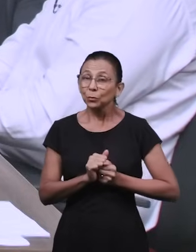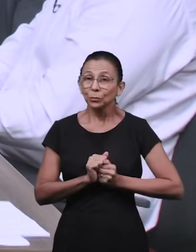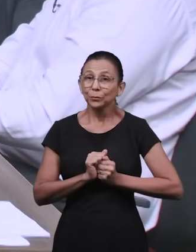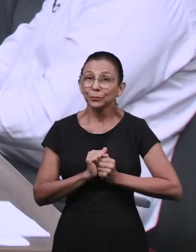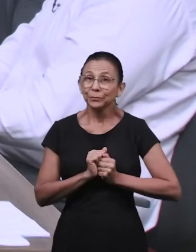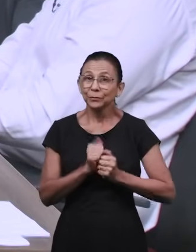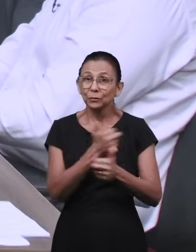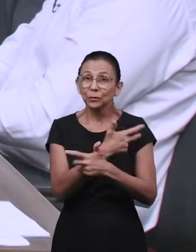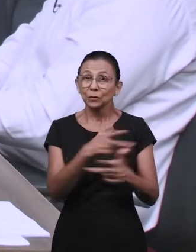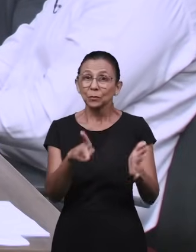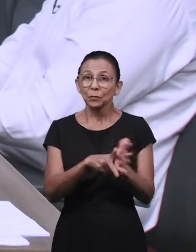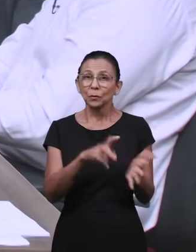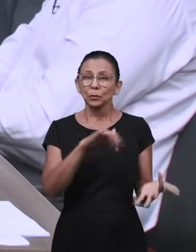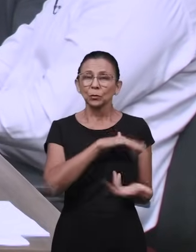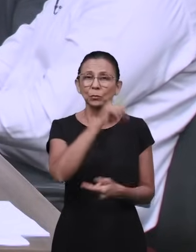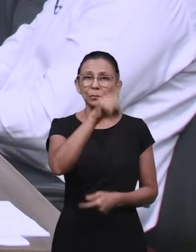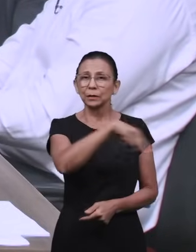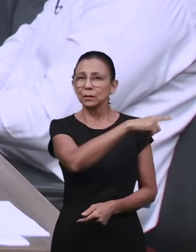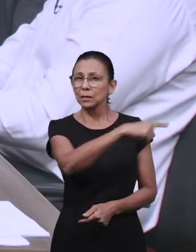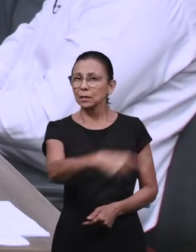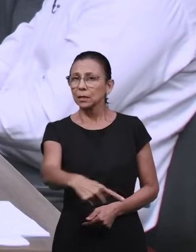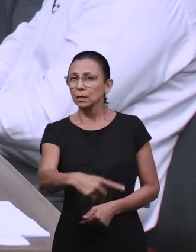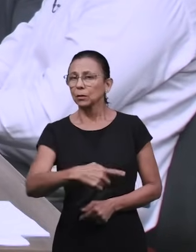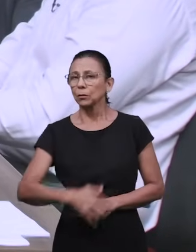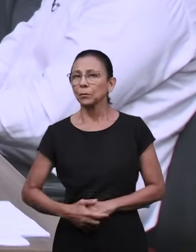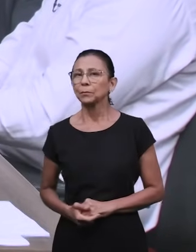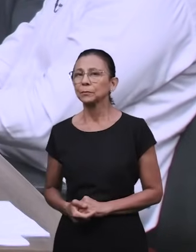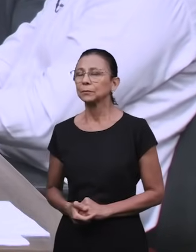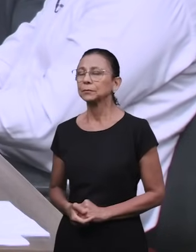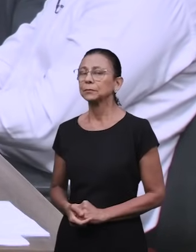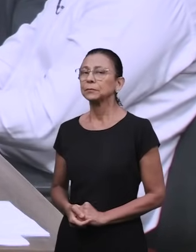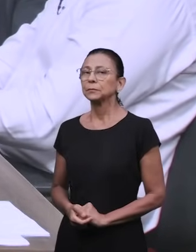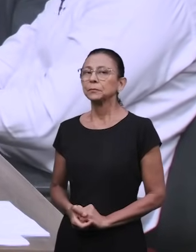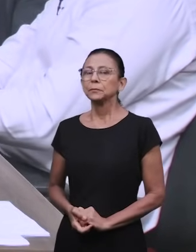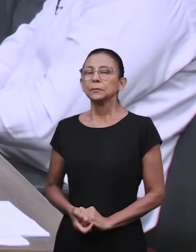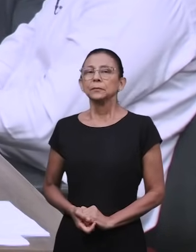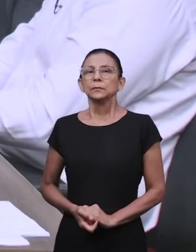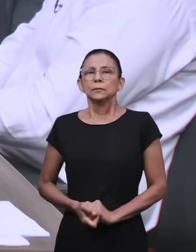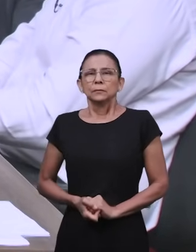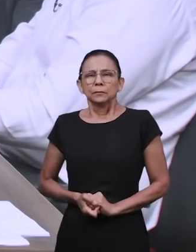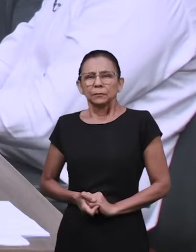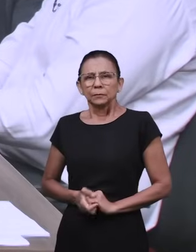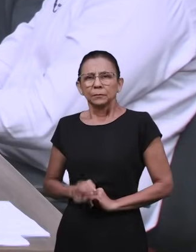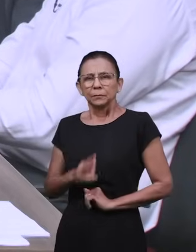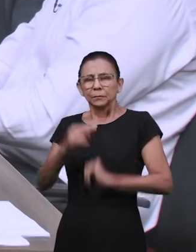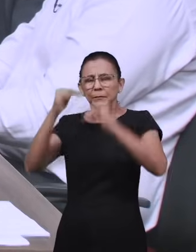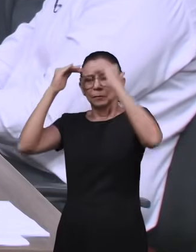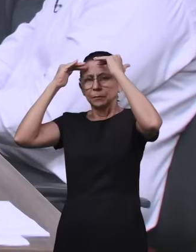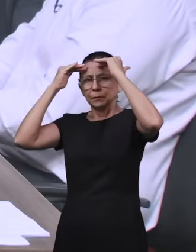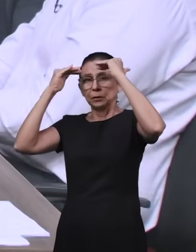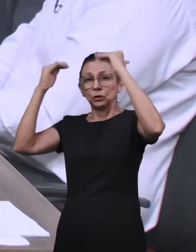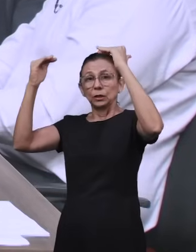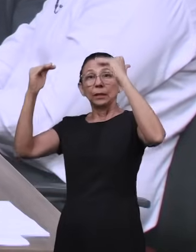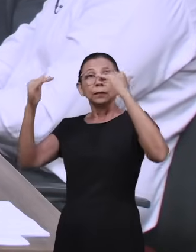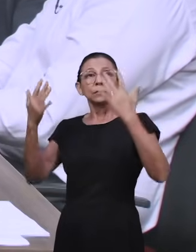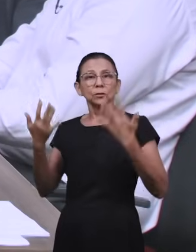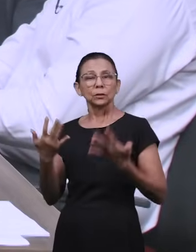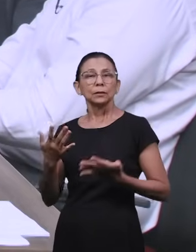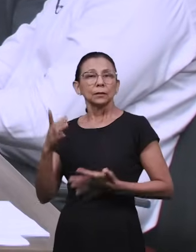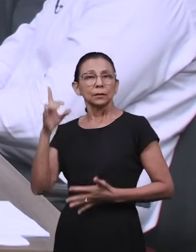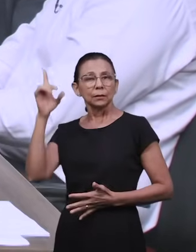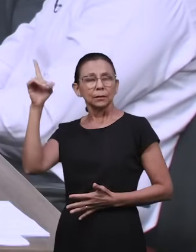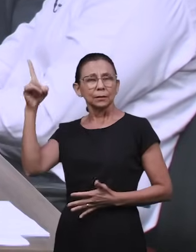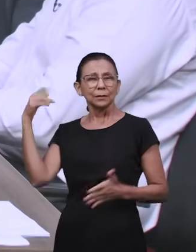renunciou tudo, né? Graças a Deus. E através dessa renúncia, dessa obediência, né? E ele